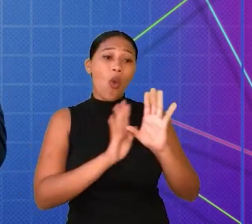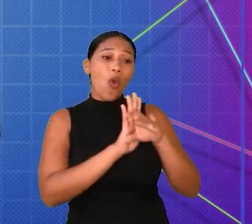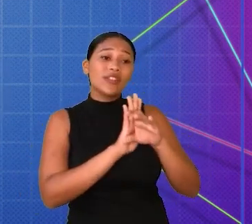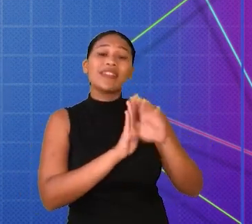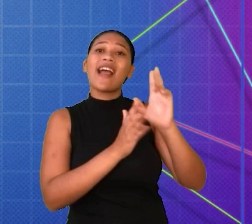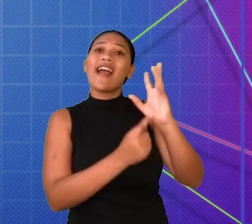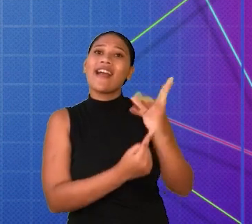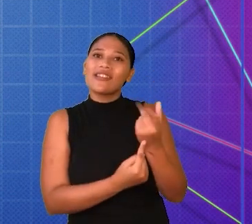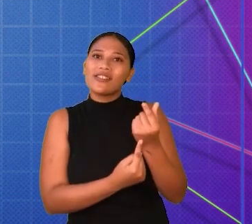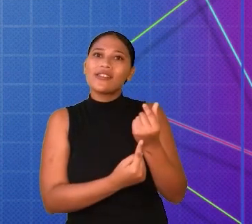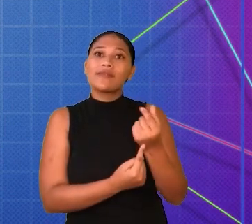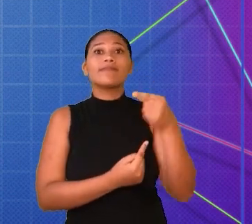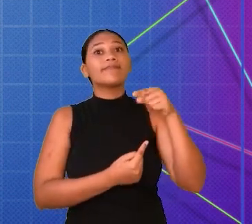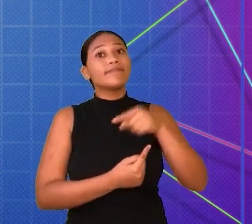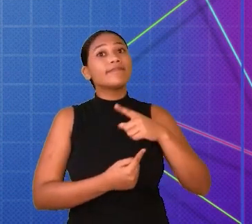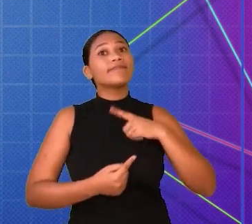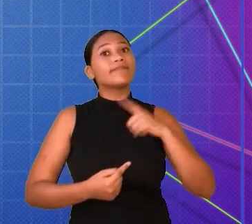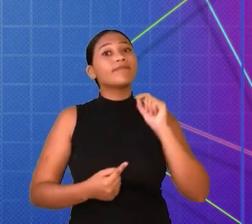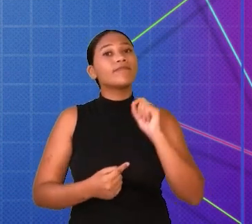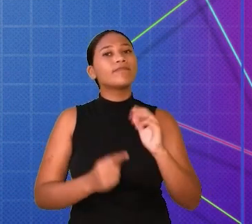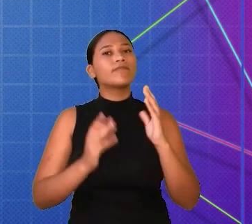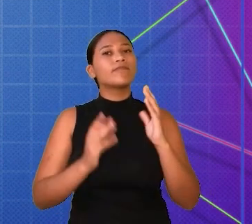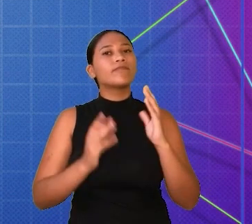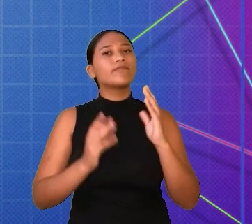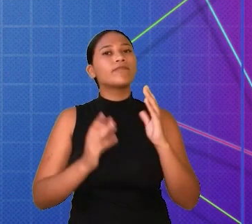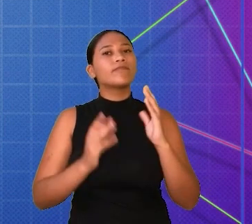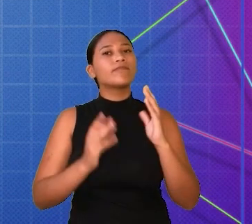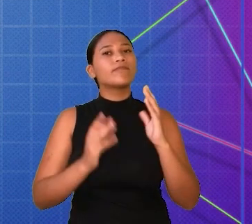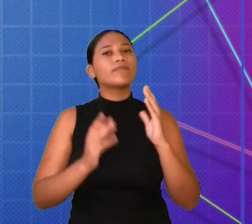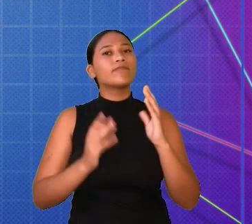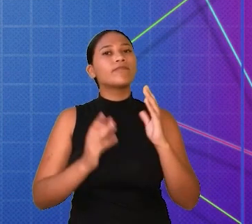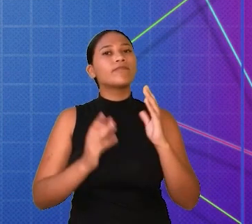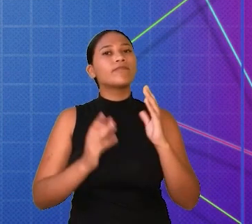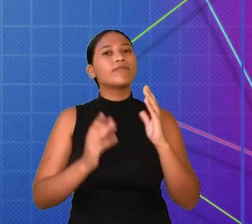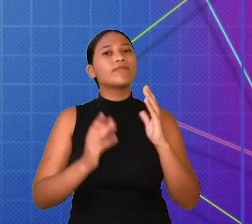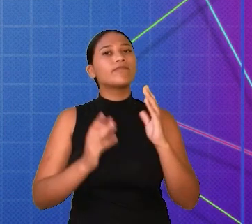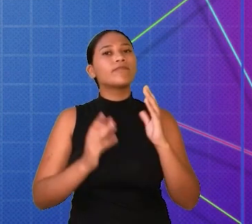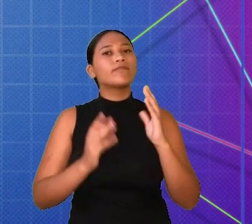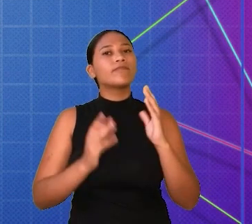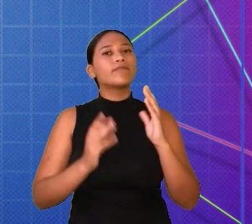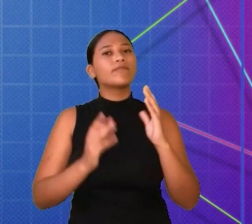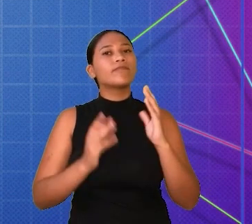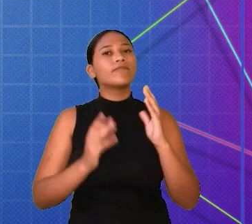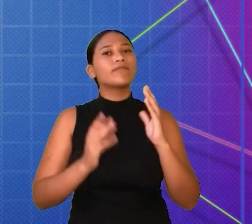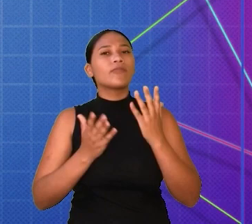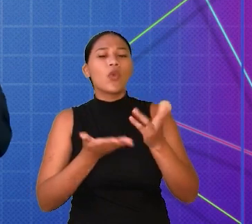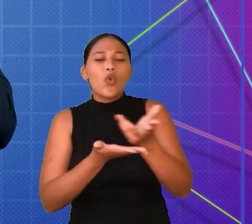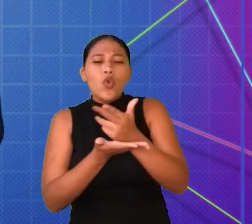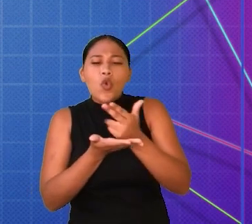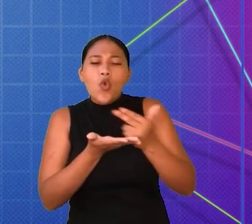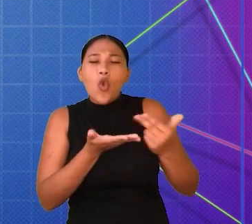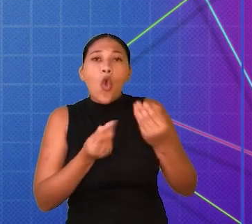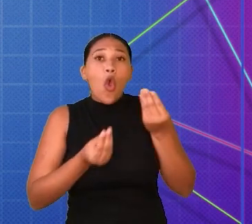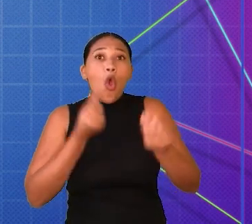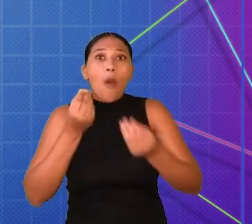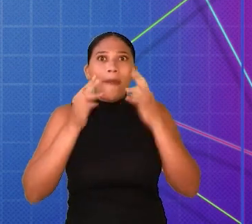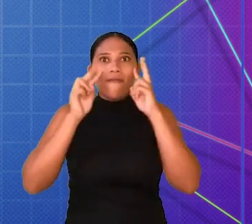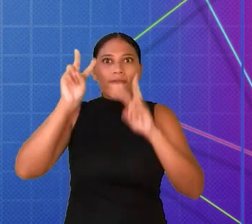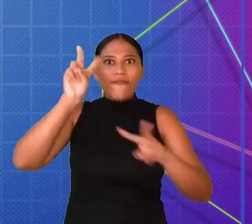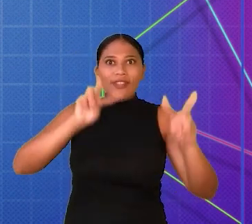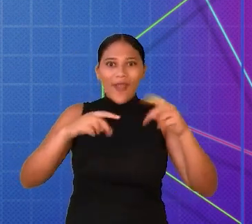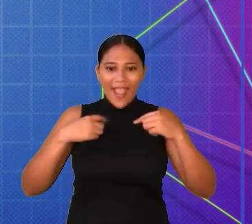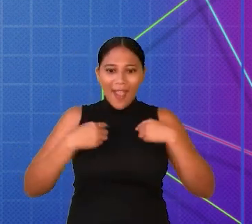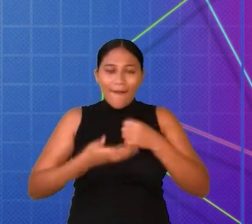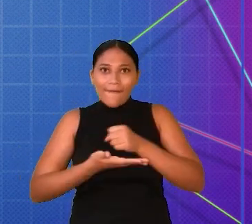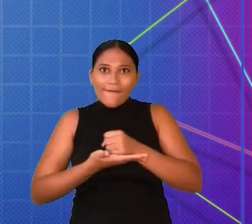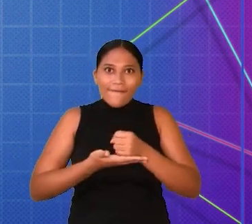da concept art, ou arte de conceito do nosso jogo. Efeito sonoro referente ao que o professor está citando. Aqui será onde teremos